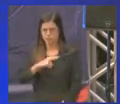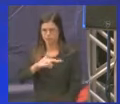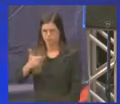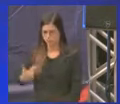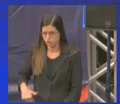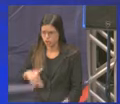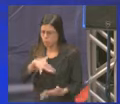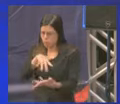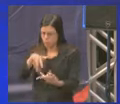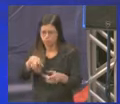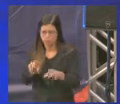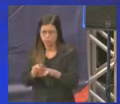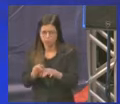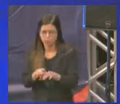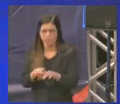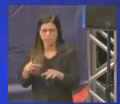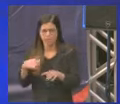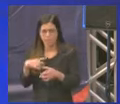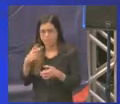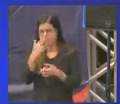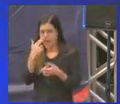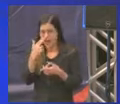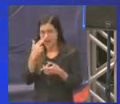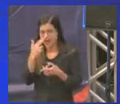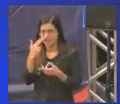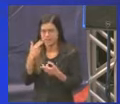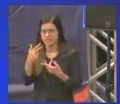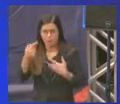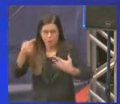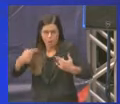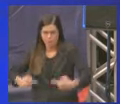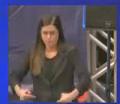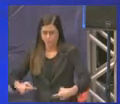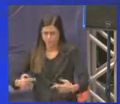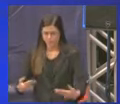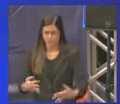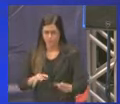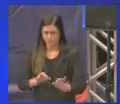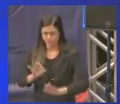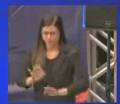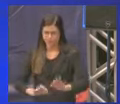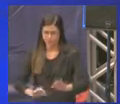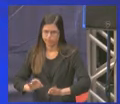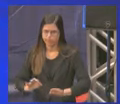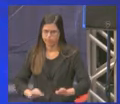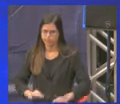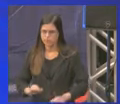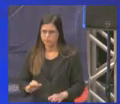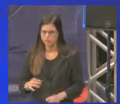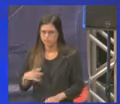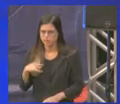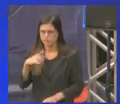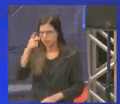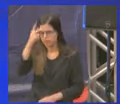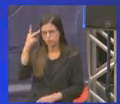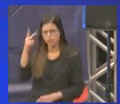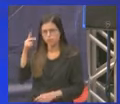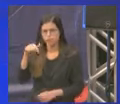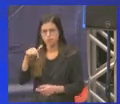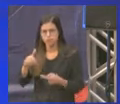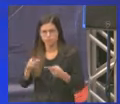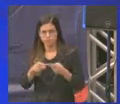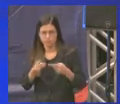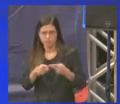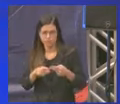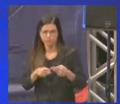China. Então, está uma corrida de reordenação das cadeias globais. Muita gente está indo para o caso 2, onde o risco é